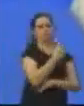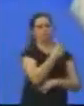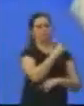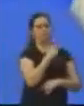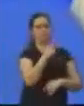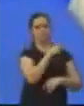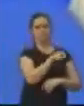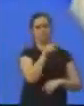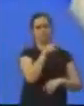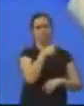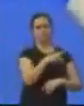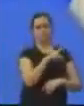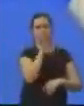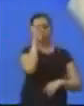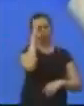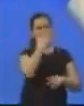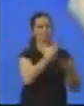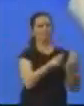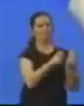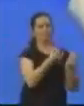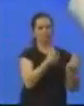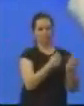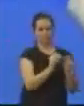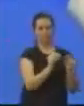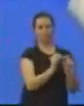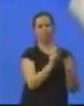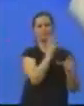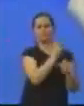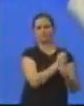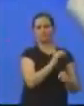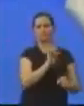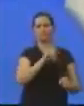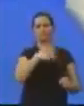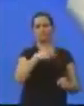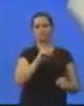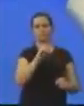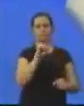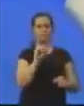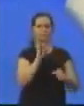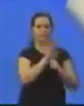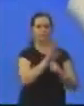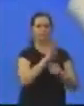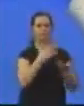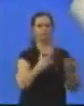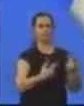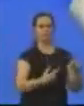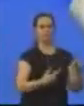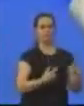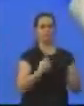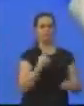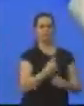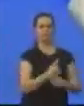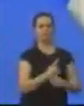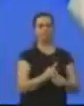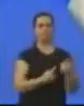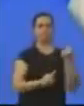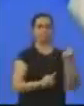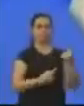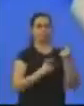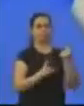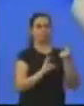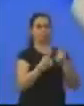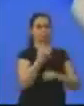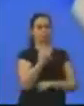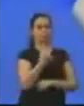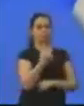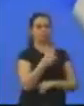sobre esse x e ver o que acontece com a nossa função, com a imagem, com o y. E aí eu descubro que quando é 1, dá 1,